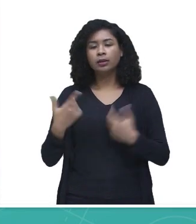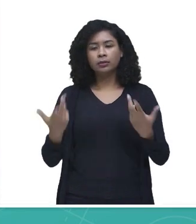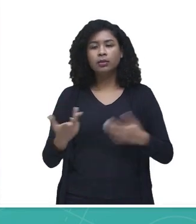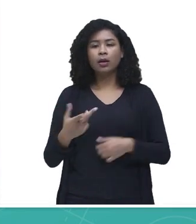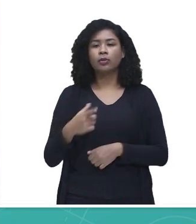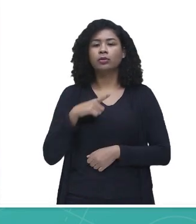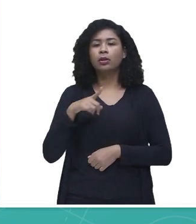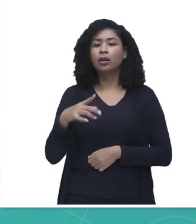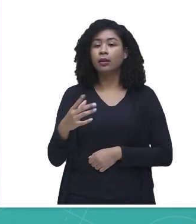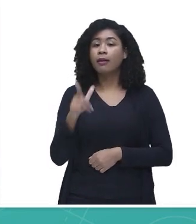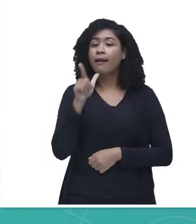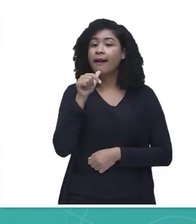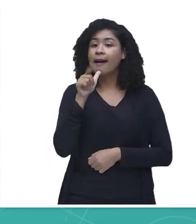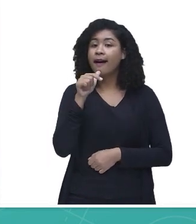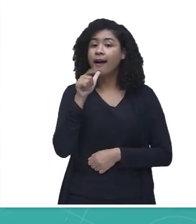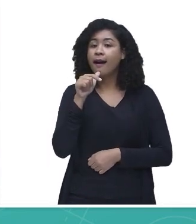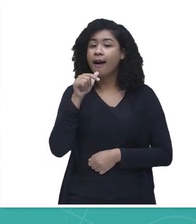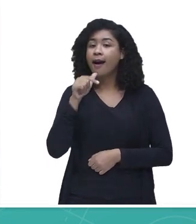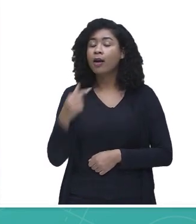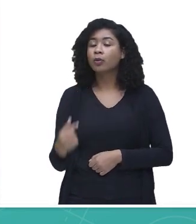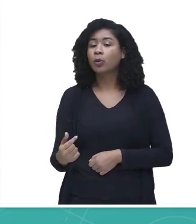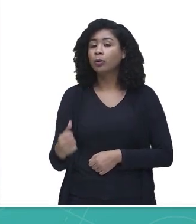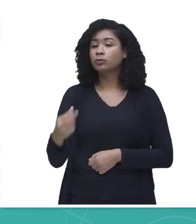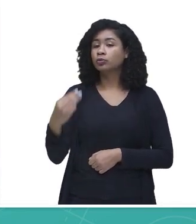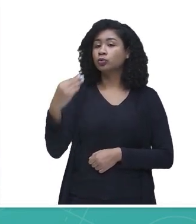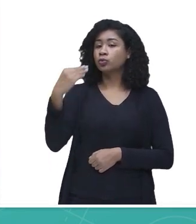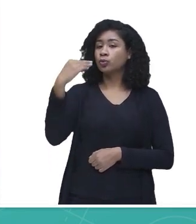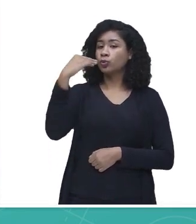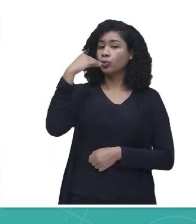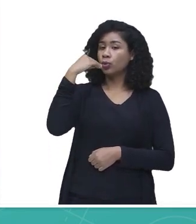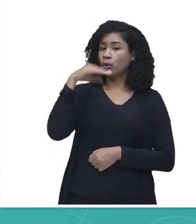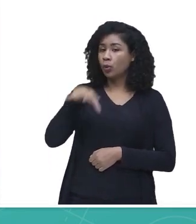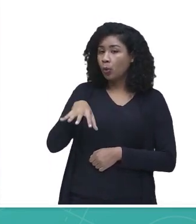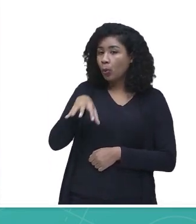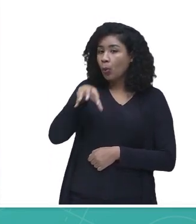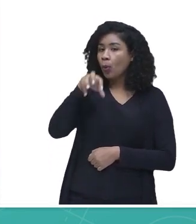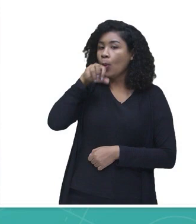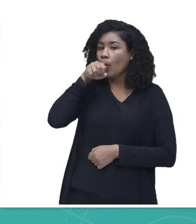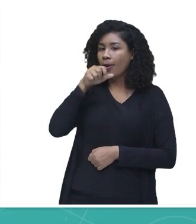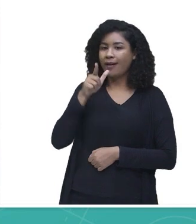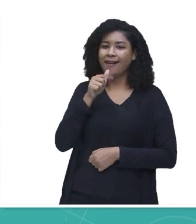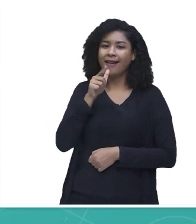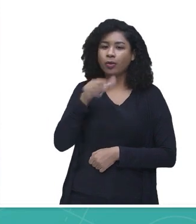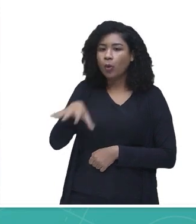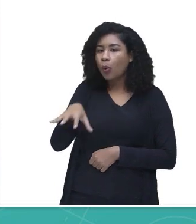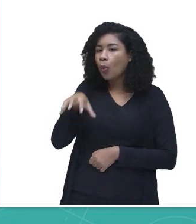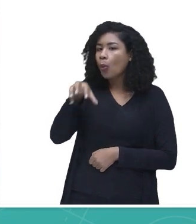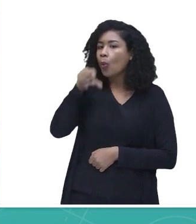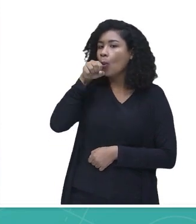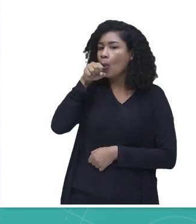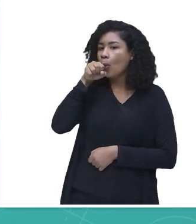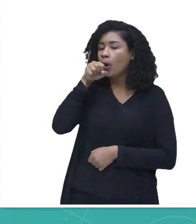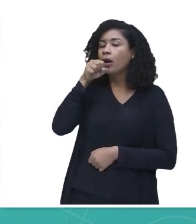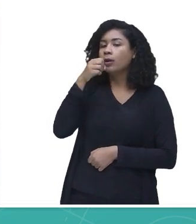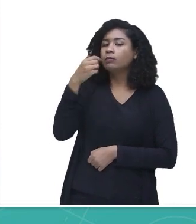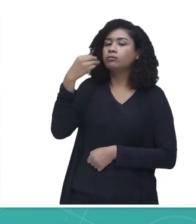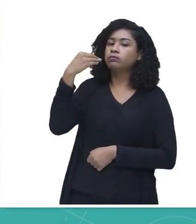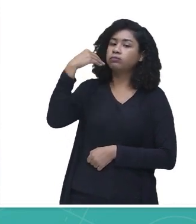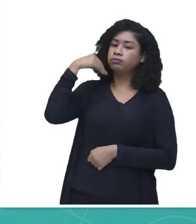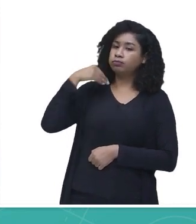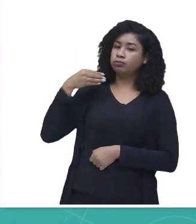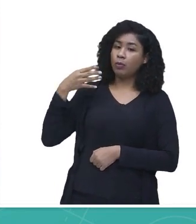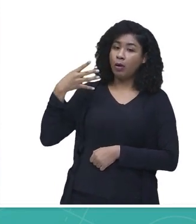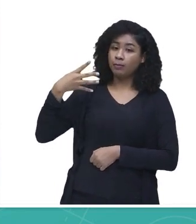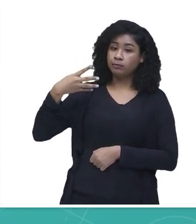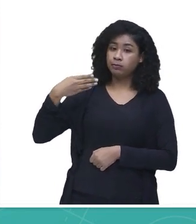como a gente observa aqui na imagem, já chega direto ali nas brânquias, onde vai ser realizada a troca gasosa